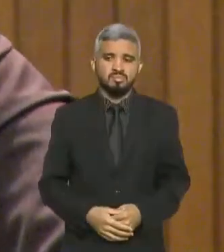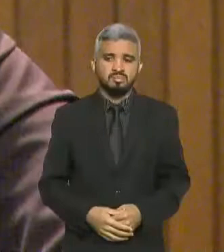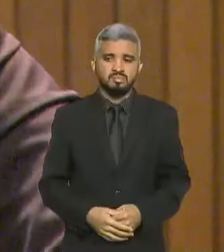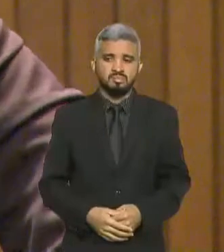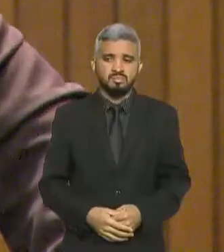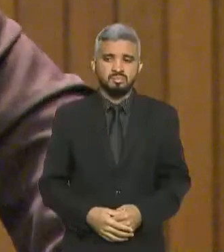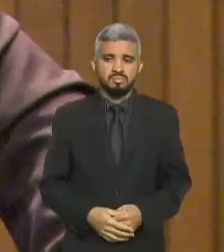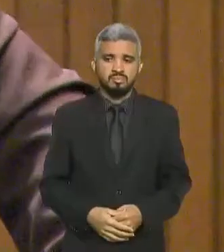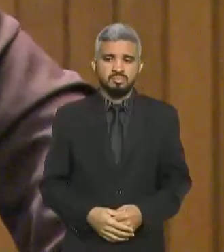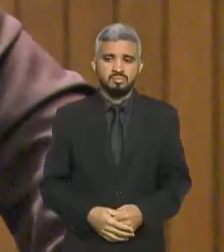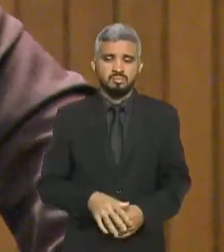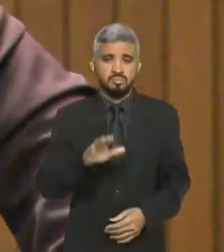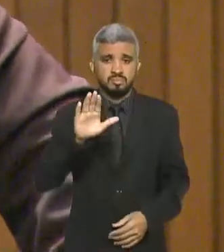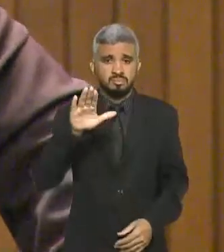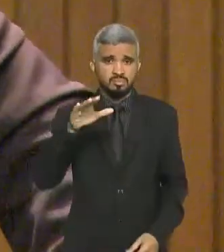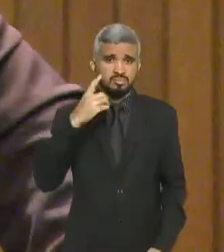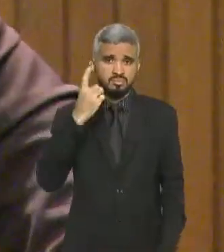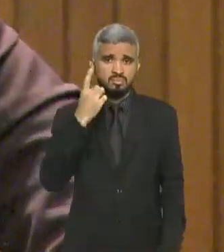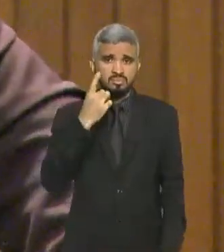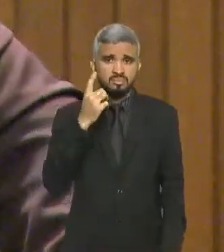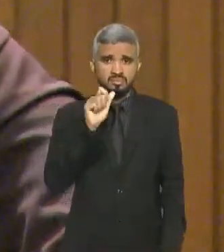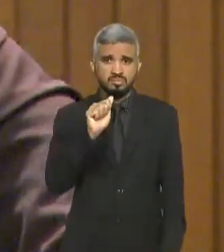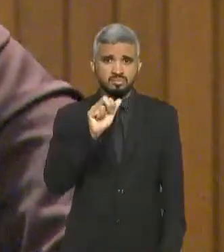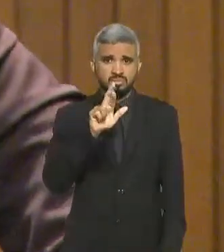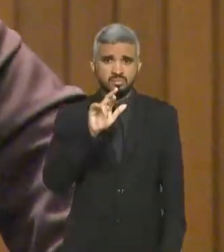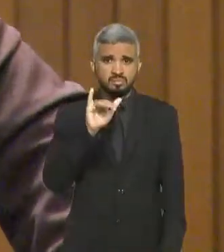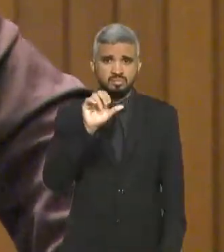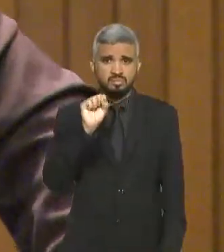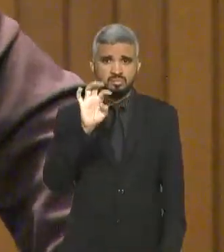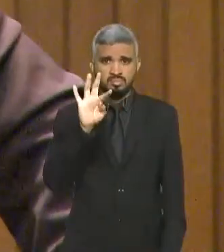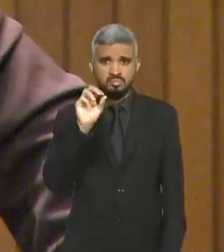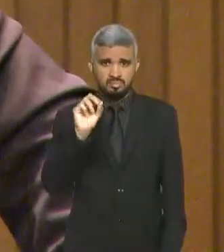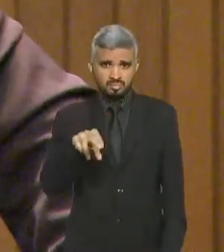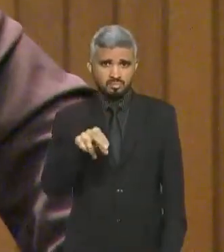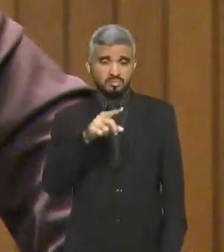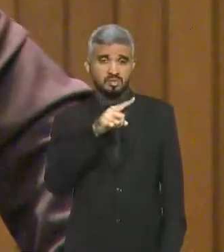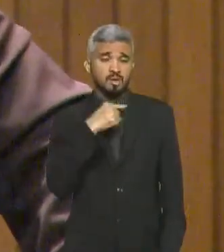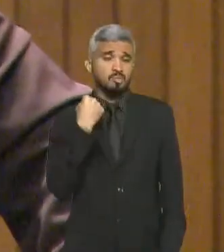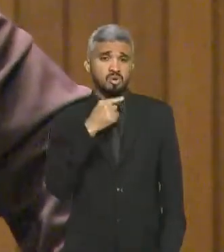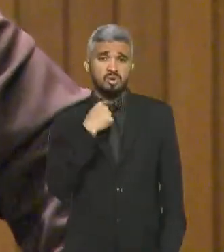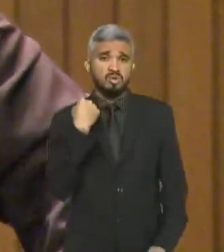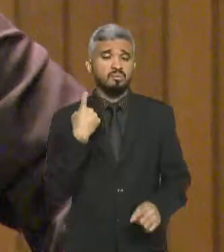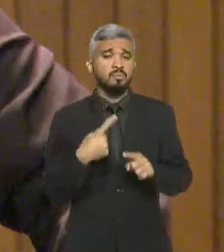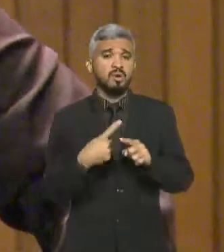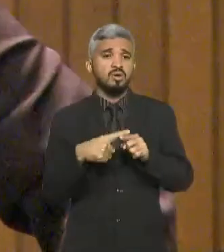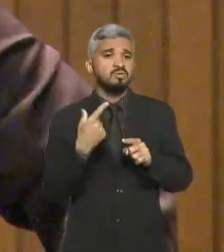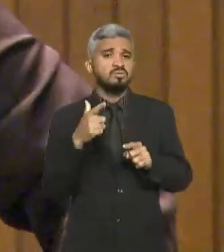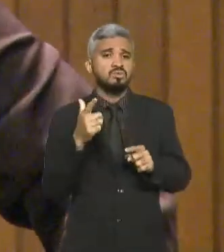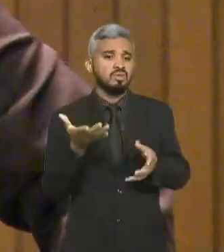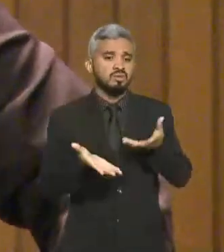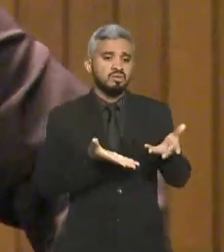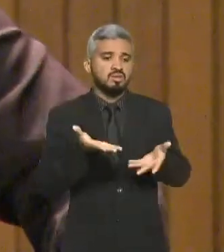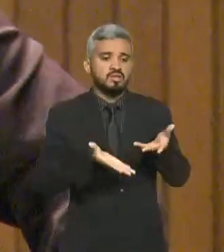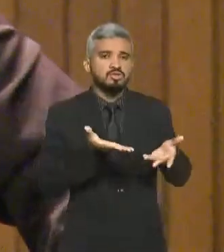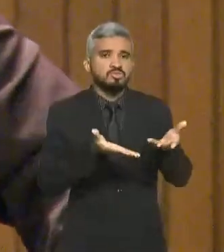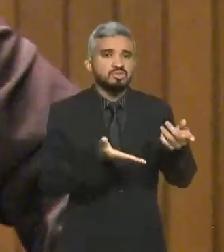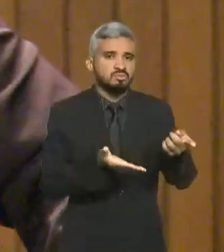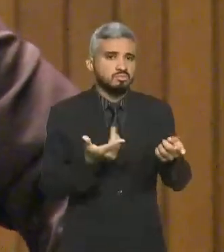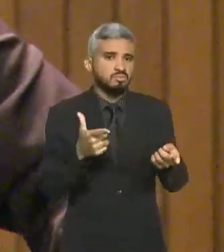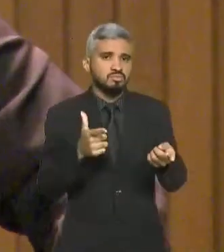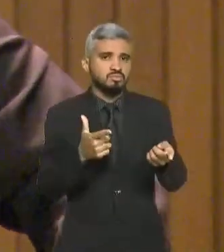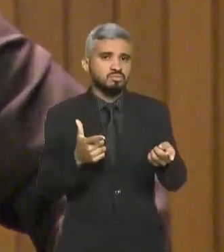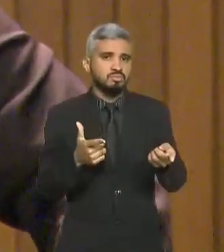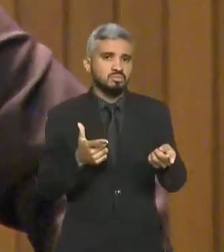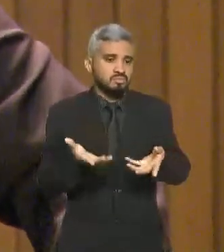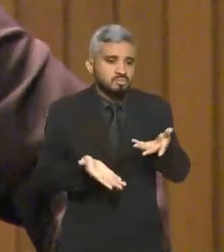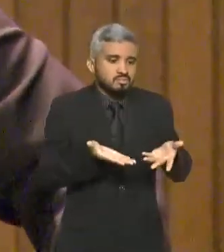meu amigo deputado Ariston, porque não tem atendimento de qualidade. O prefeito não dá atendimento de qualidade,